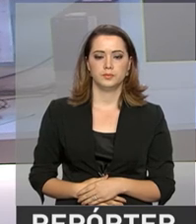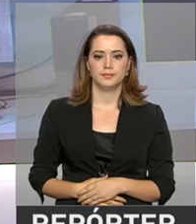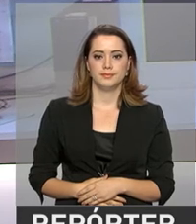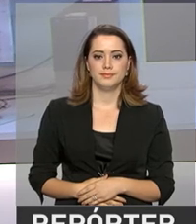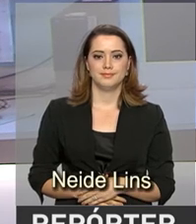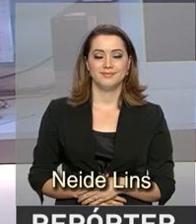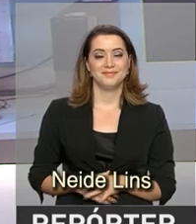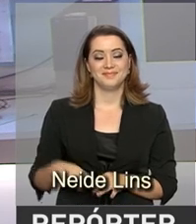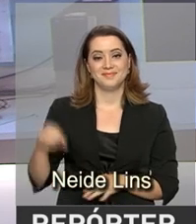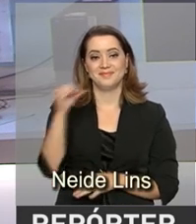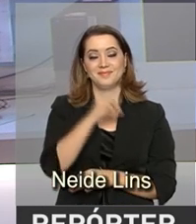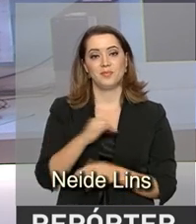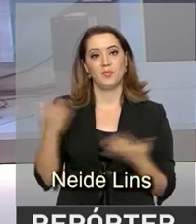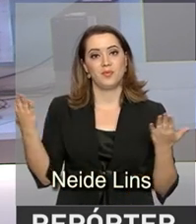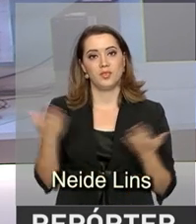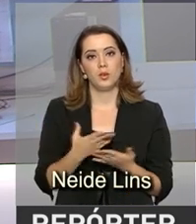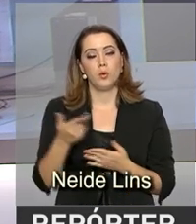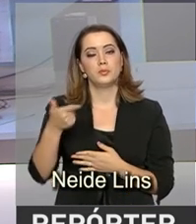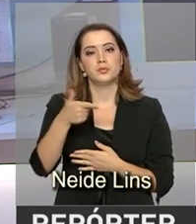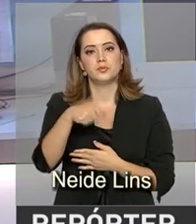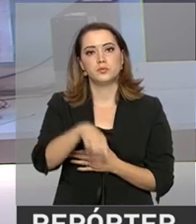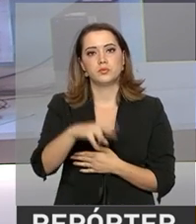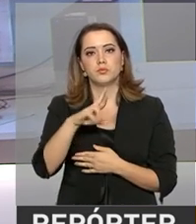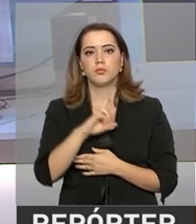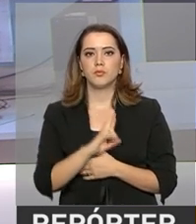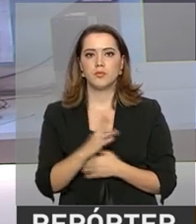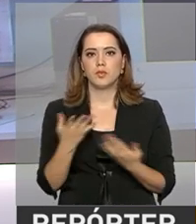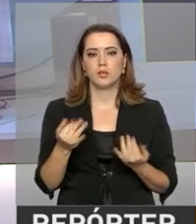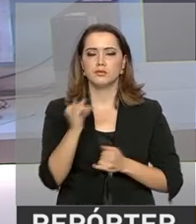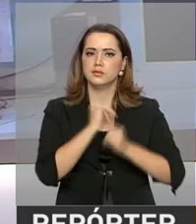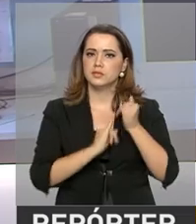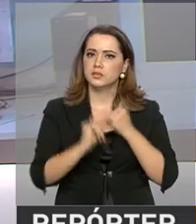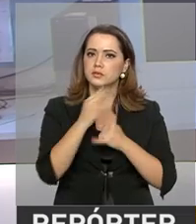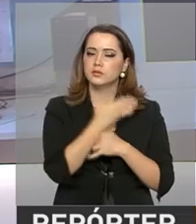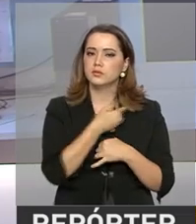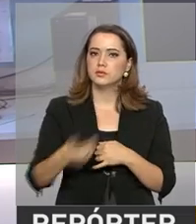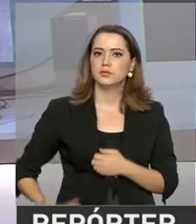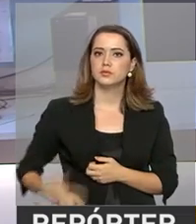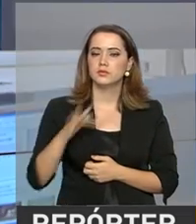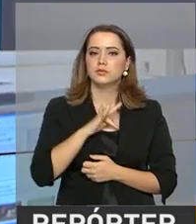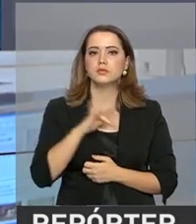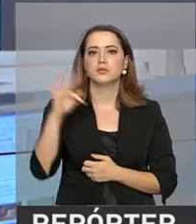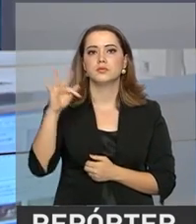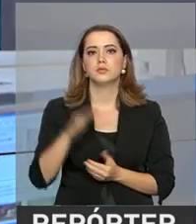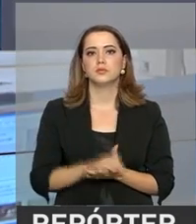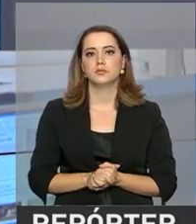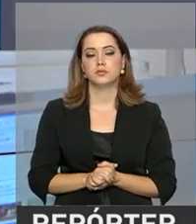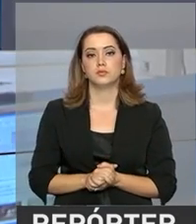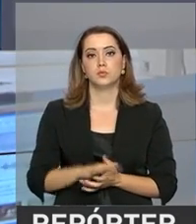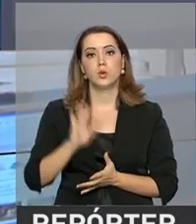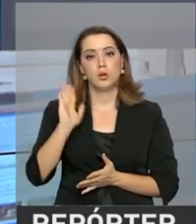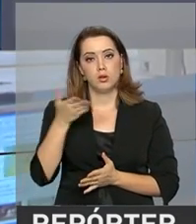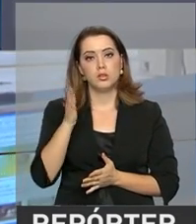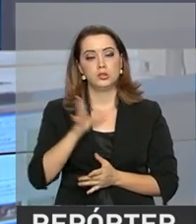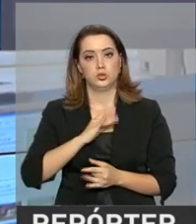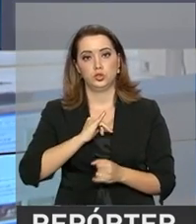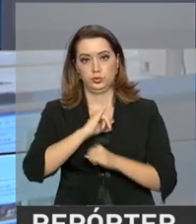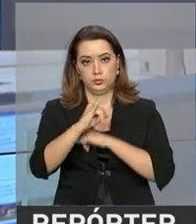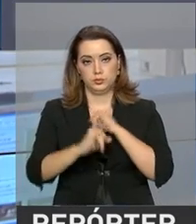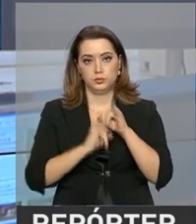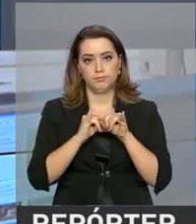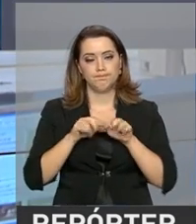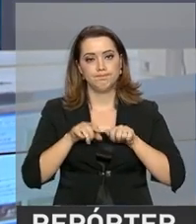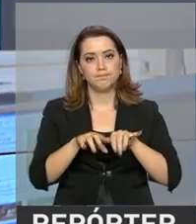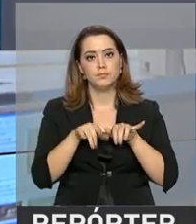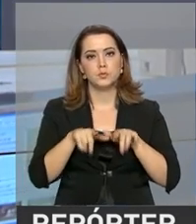o la no ar mais uma edição do repórter nbr notícias do governo federal já está no site do ministério do trabalho